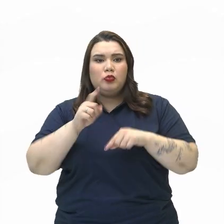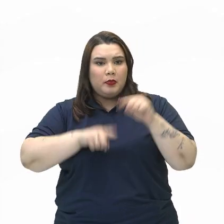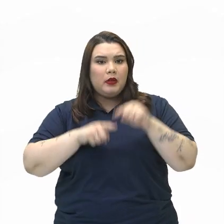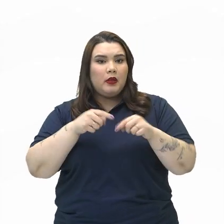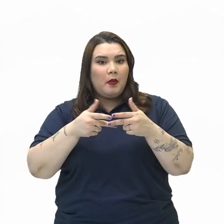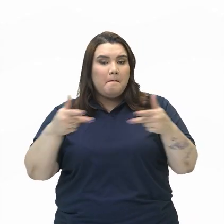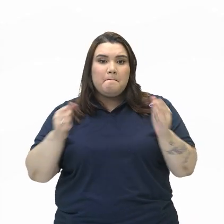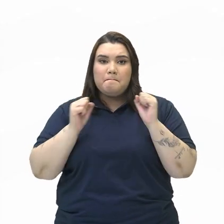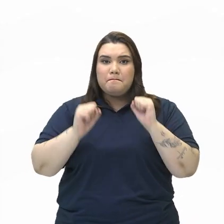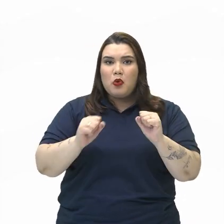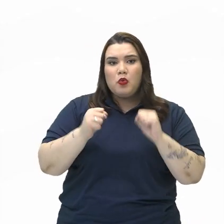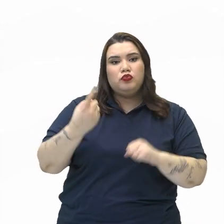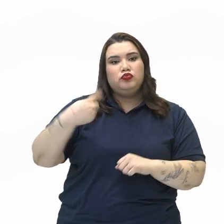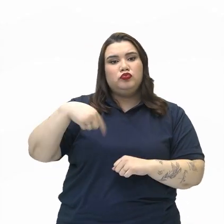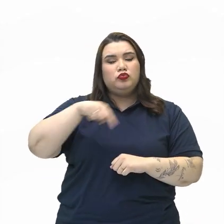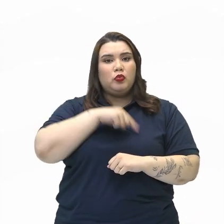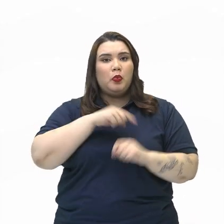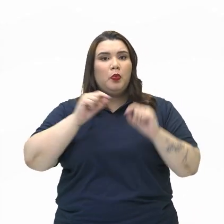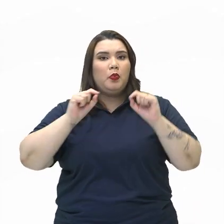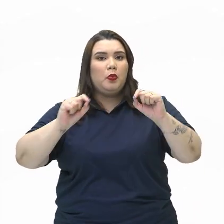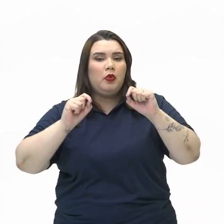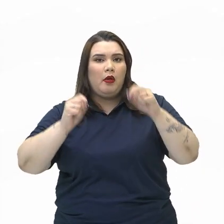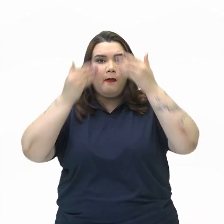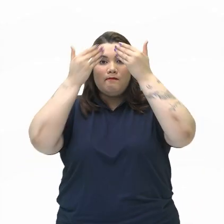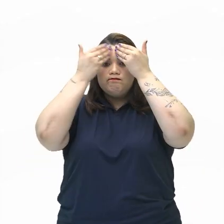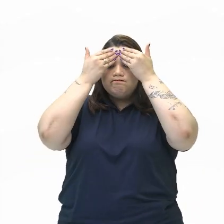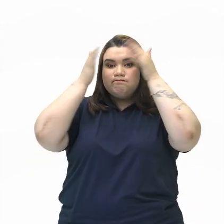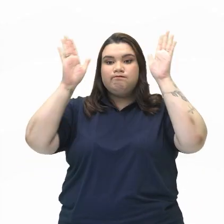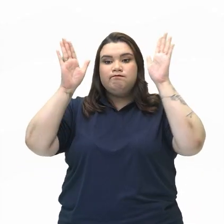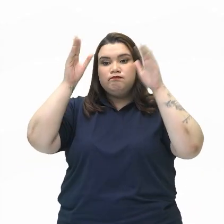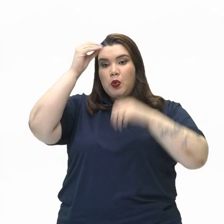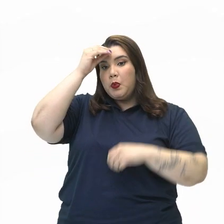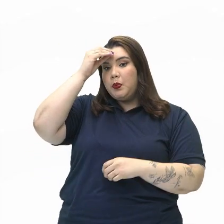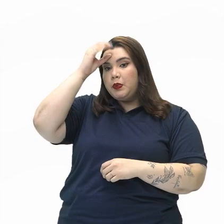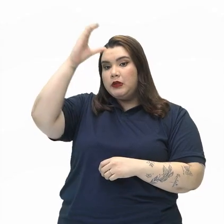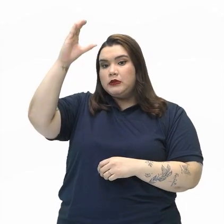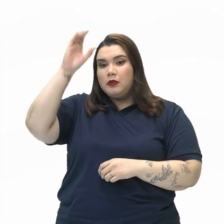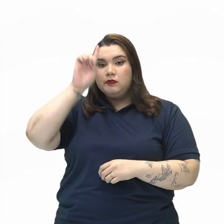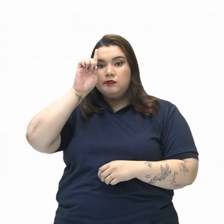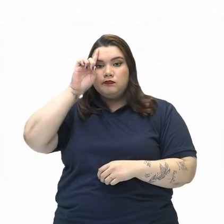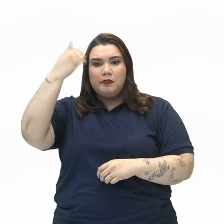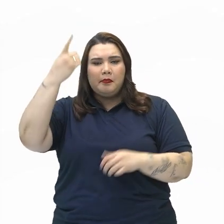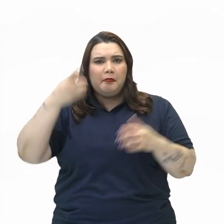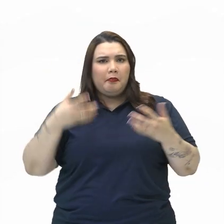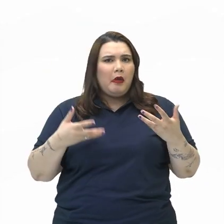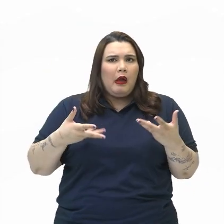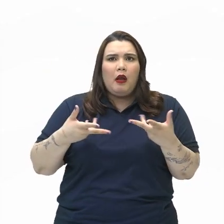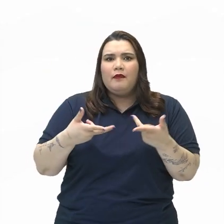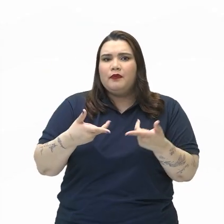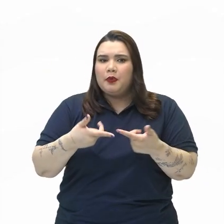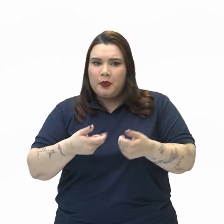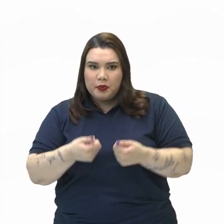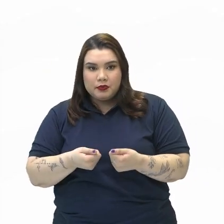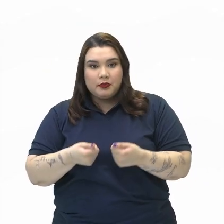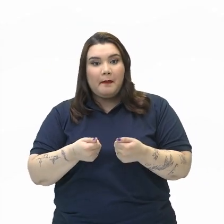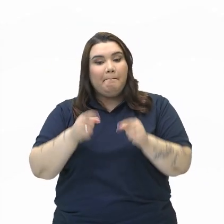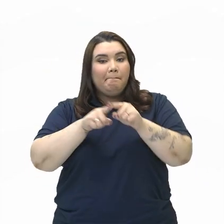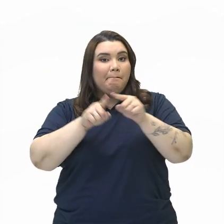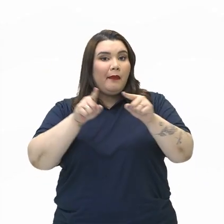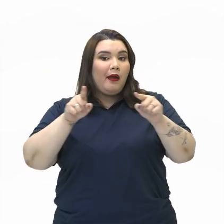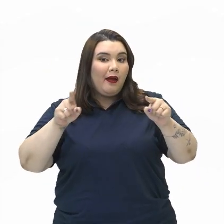poderosas, que podem, olha só, ampliar e enriquecer a